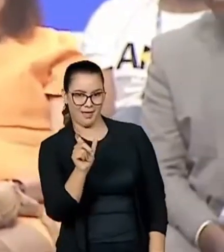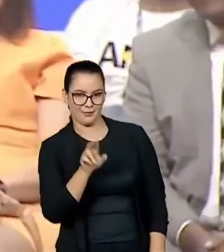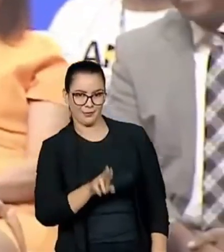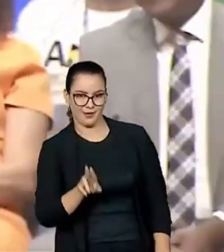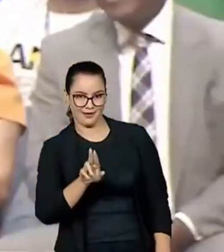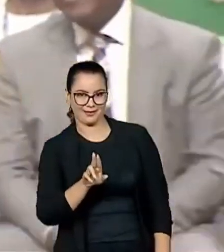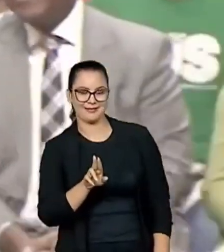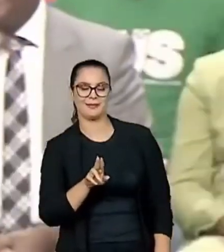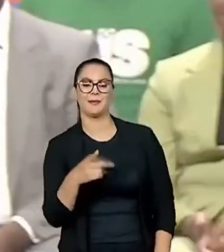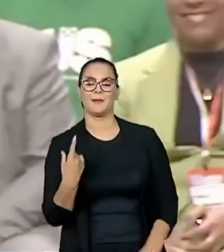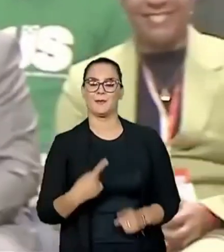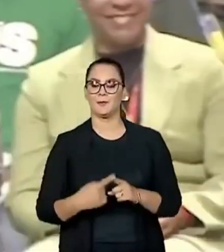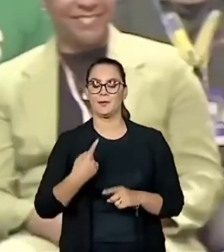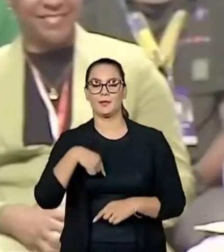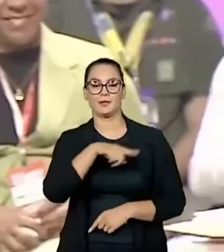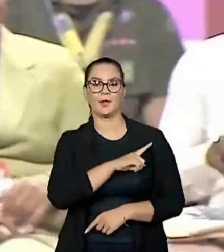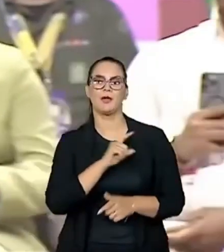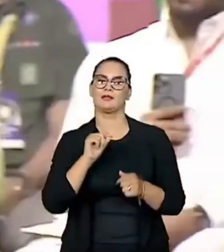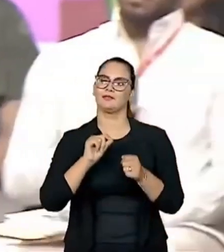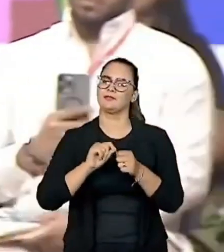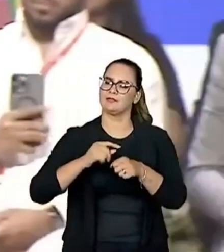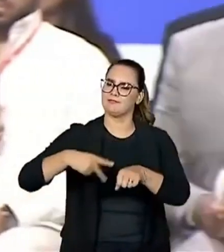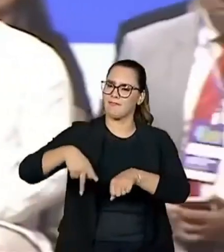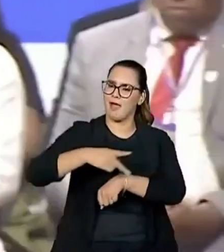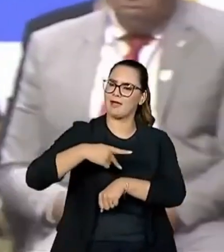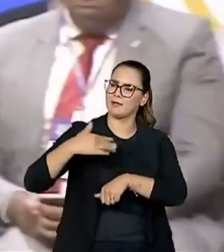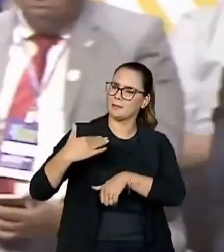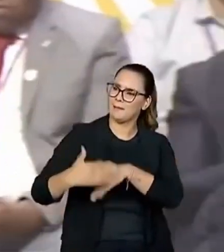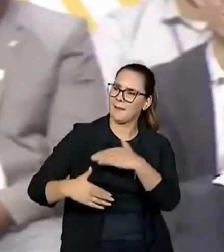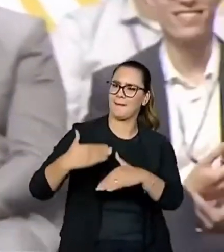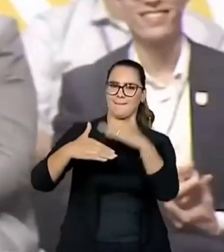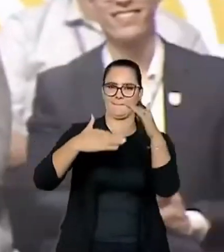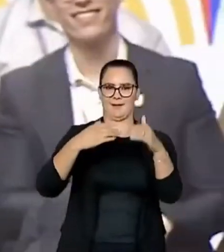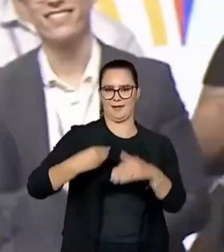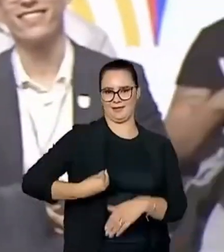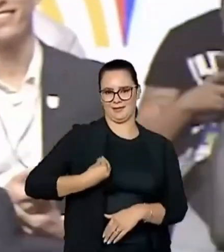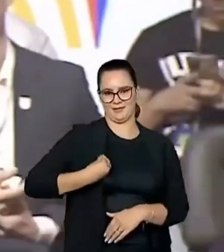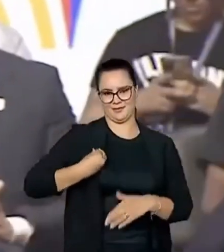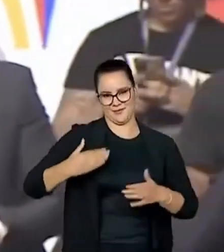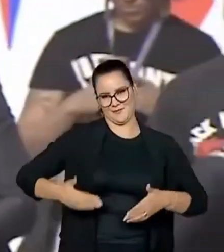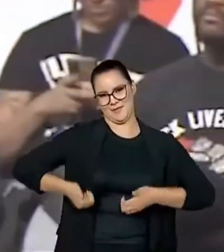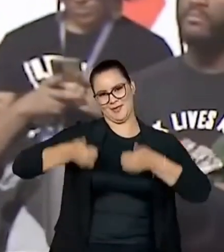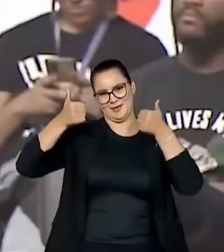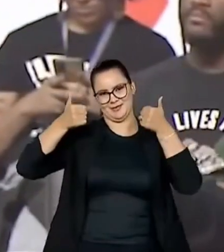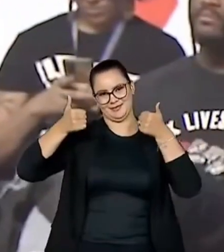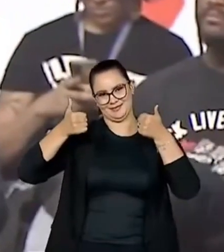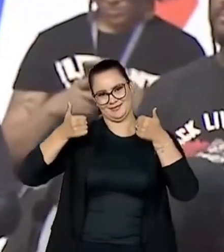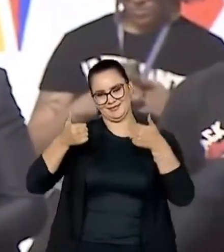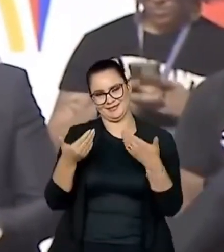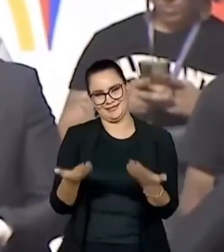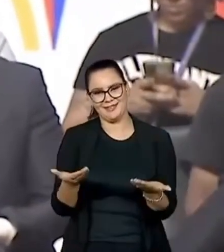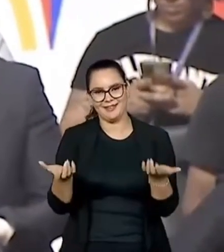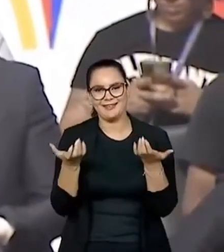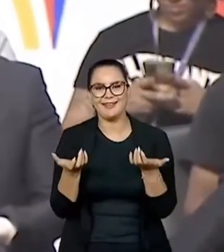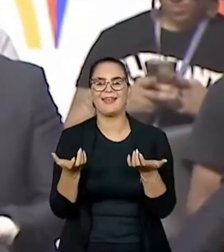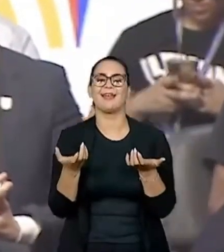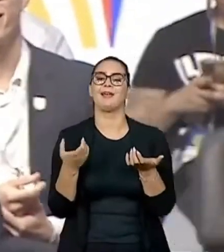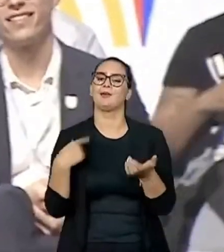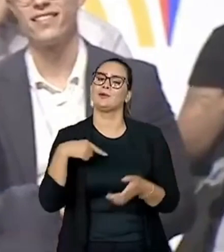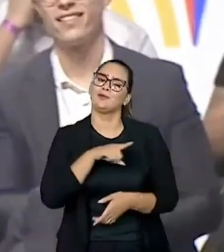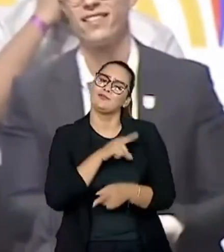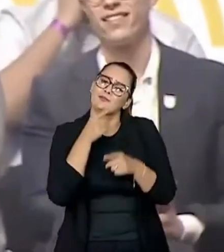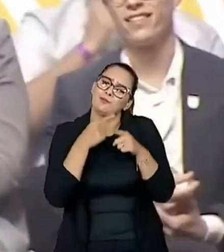Para que a gente possa fazer esse país crescer e a gente viver melhor. Então eu queria que a gente tivesse uma